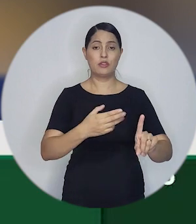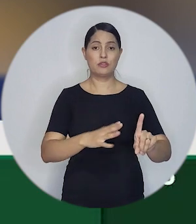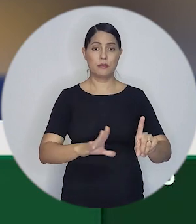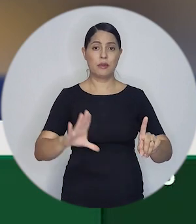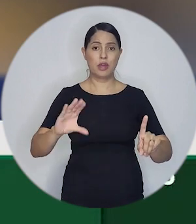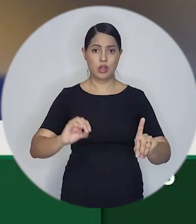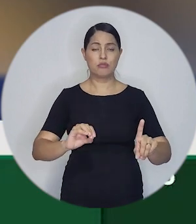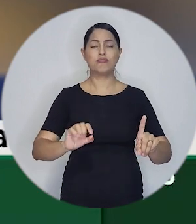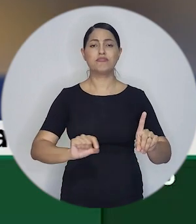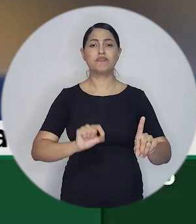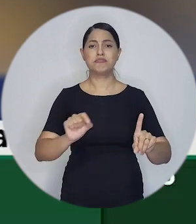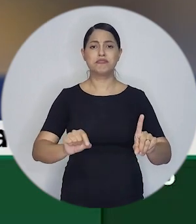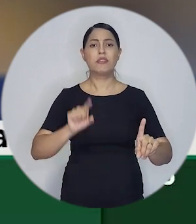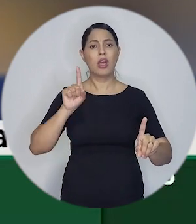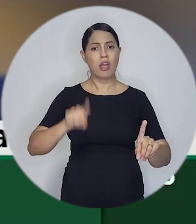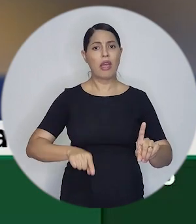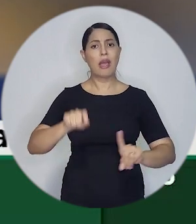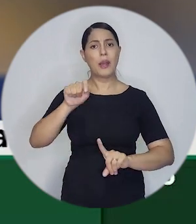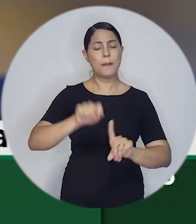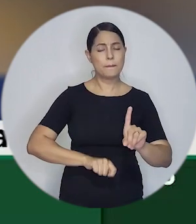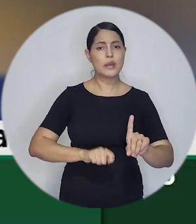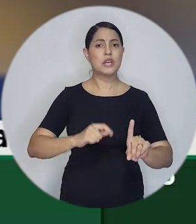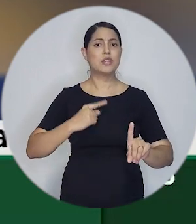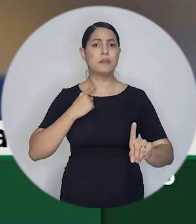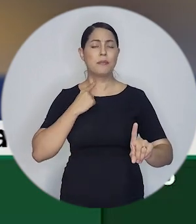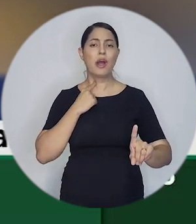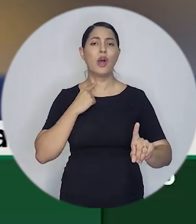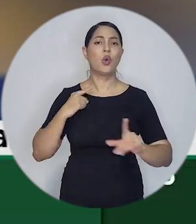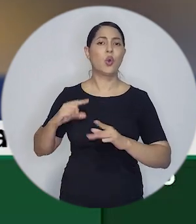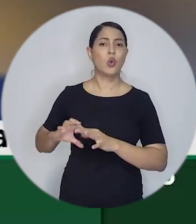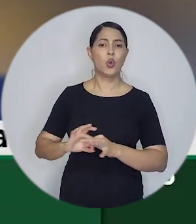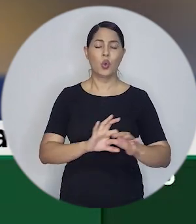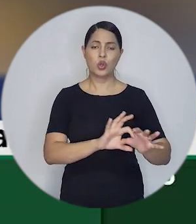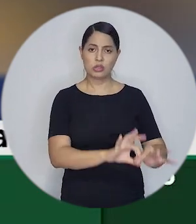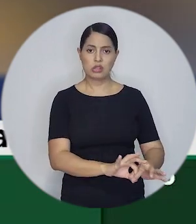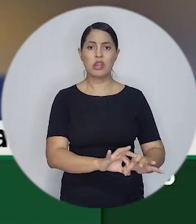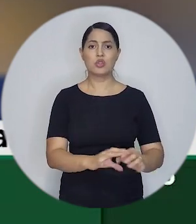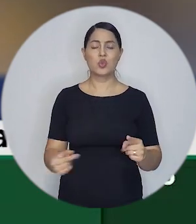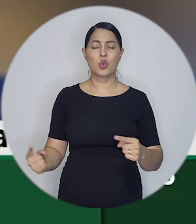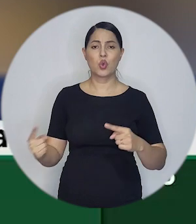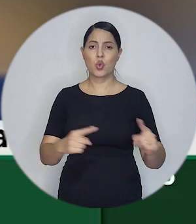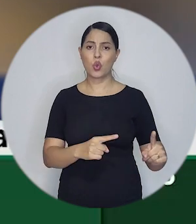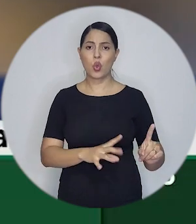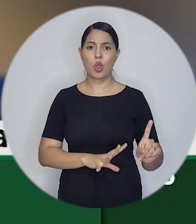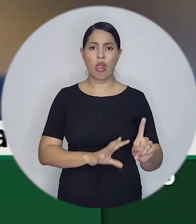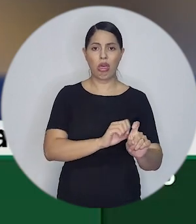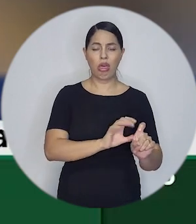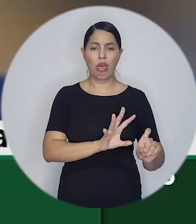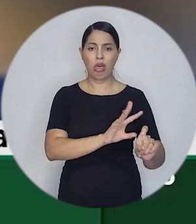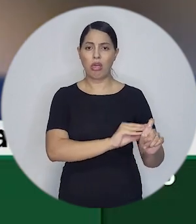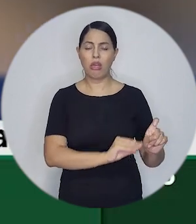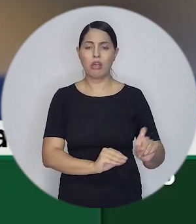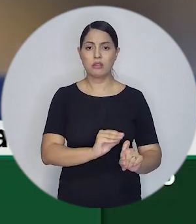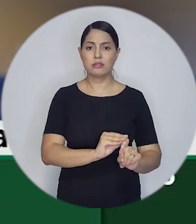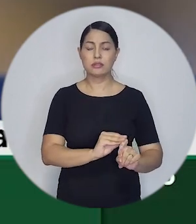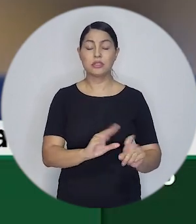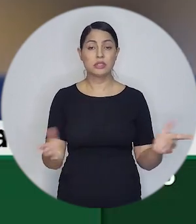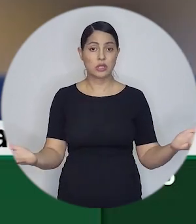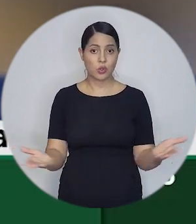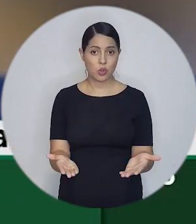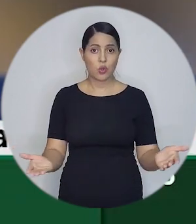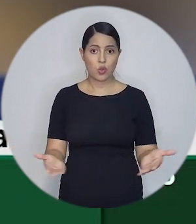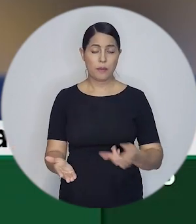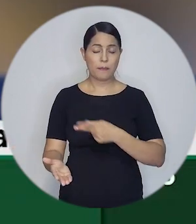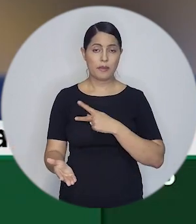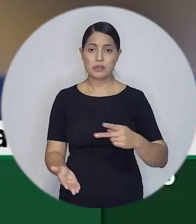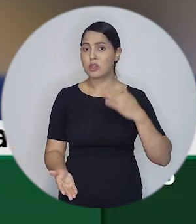da votação dos assédios, é o mês do assédio, do combate ao assédio, o presidente Lira sugeriu hoje ao presidente da OAB e à presidente da OAB